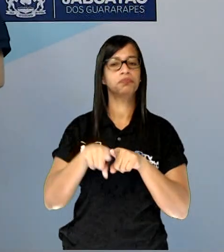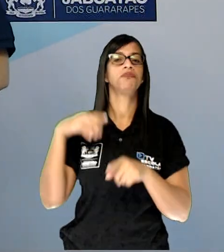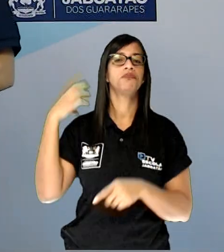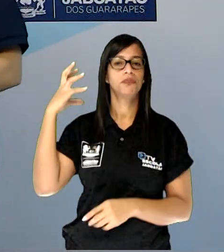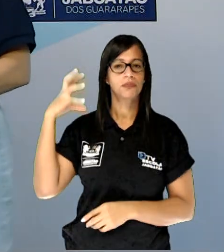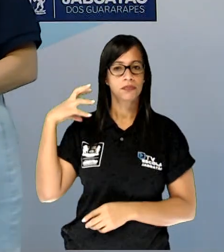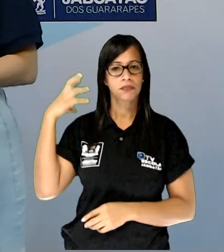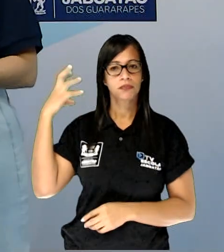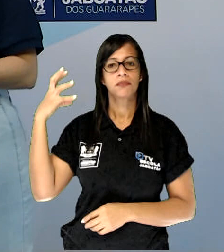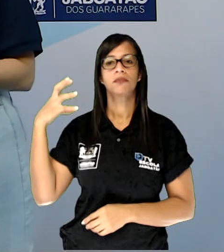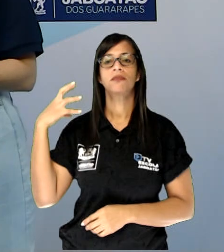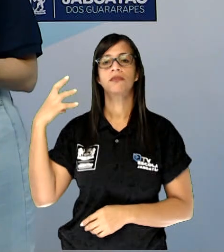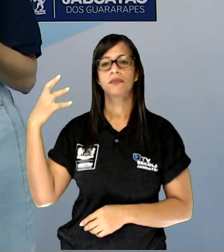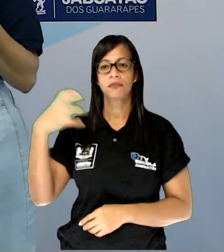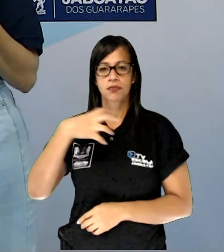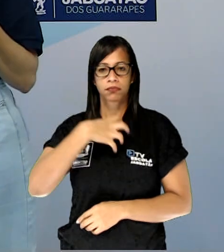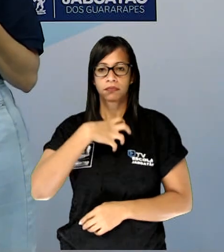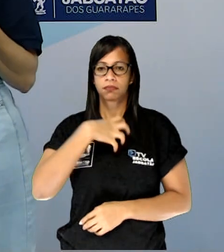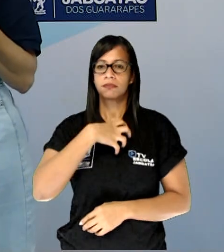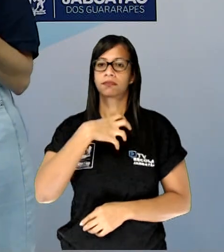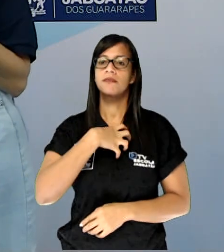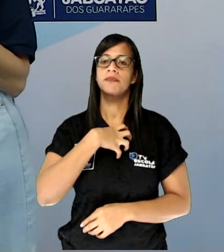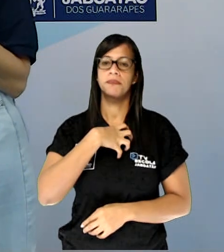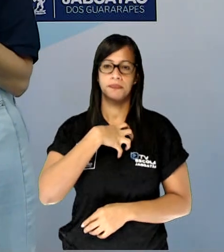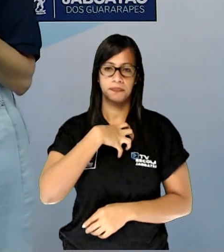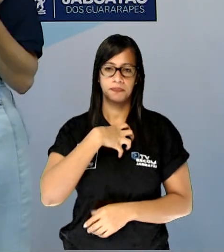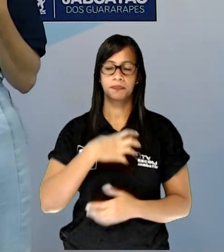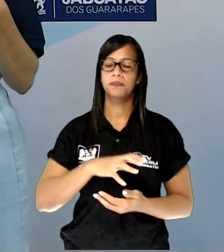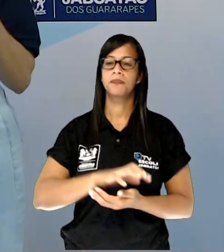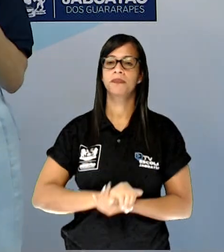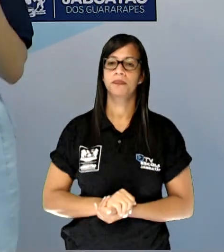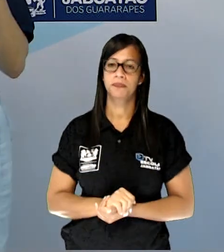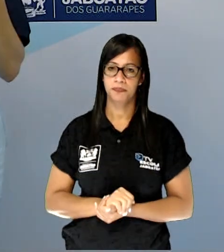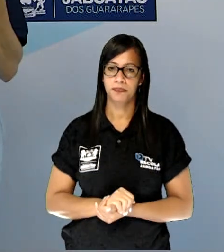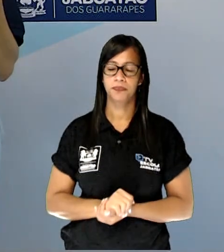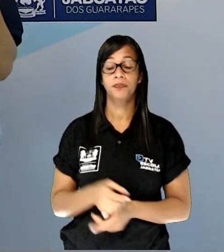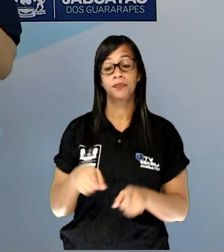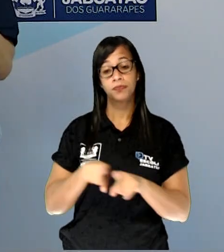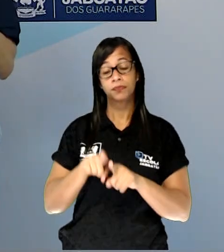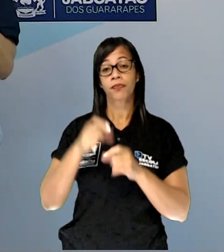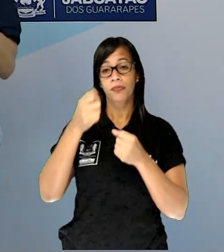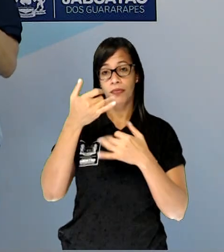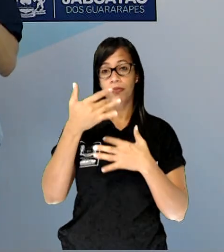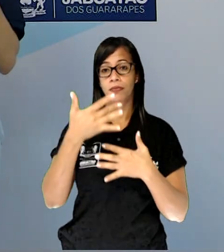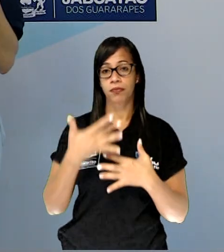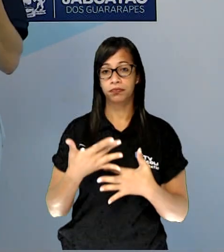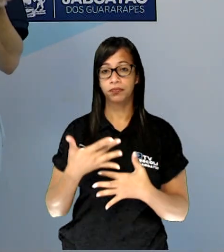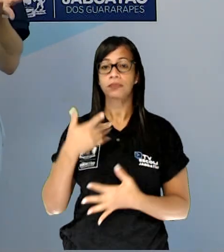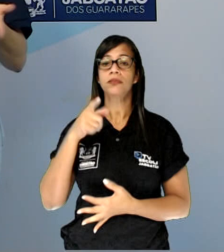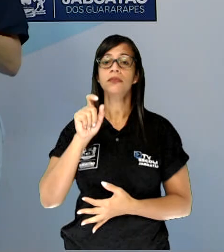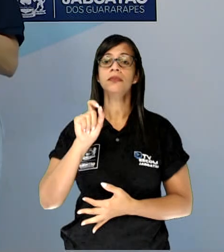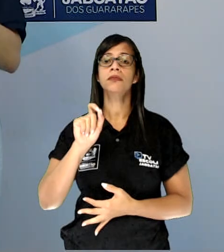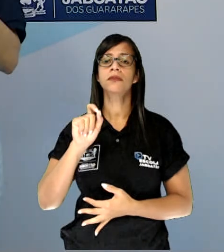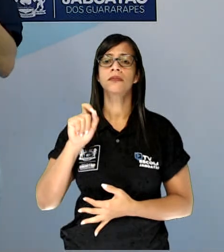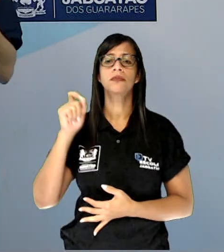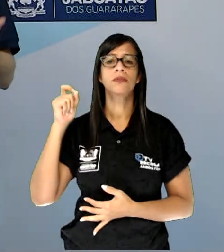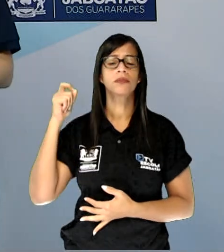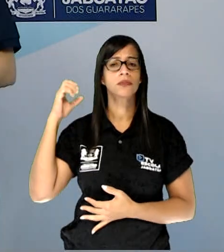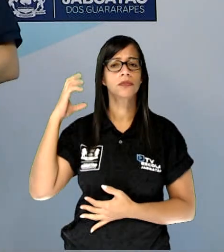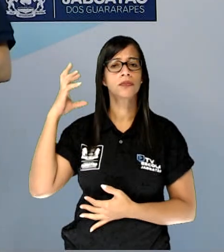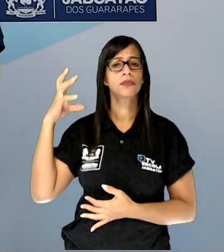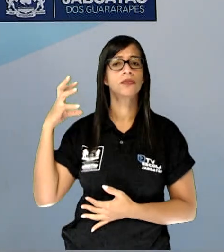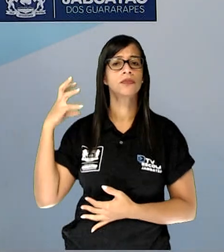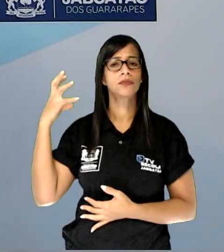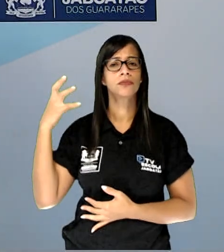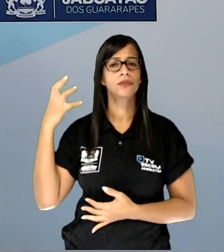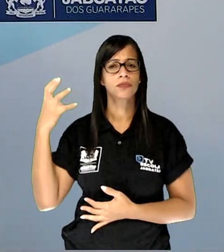vibrações. Olha só, e vamos falar um pouquinho sobre o que um som pode ser diferenciado